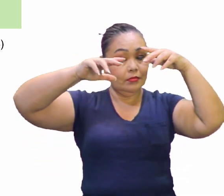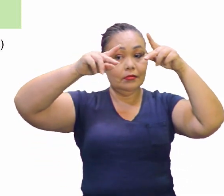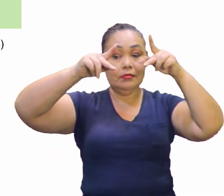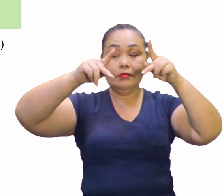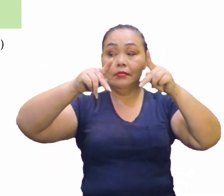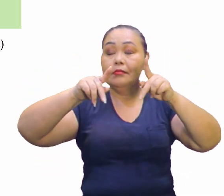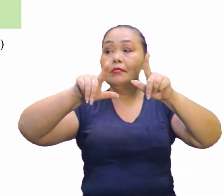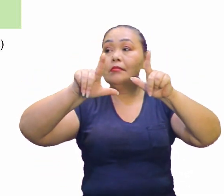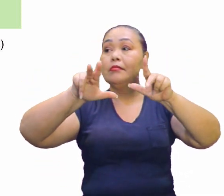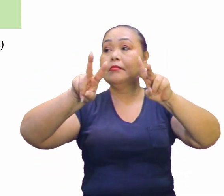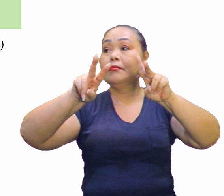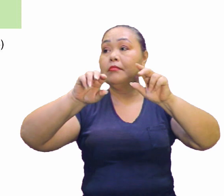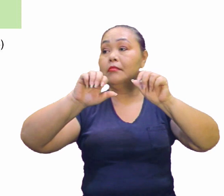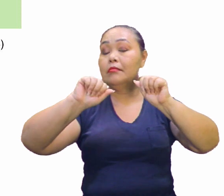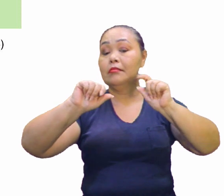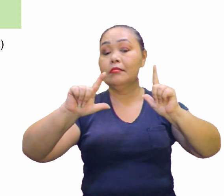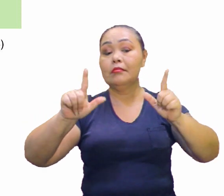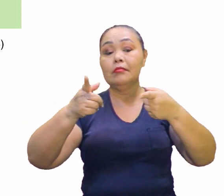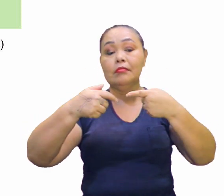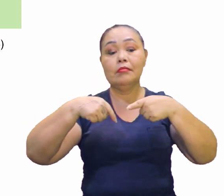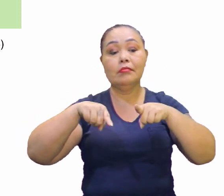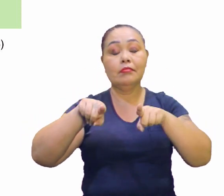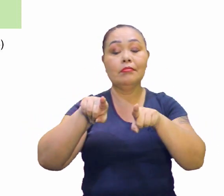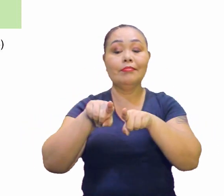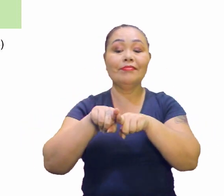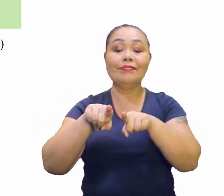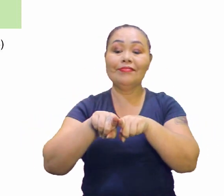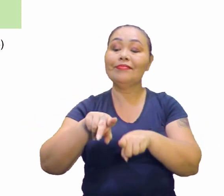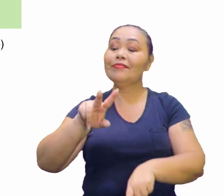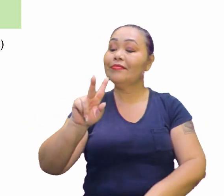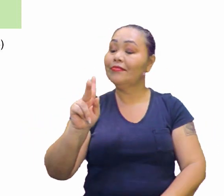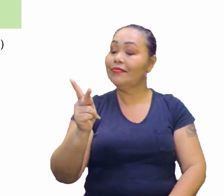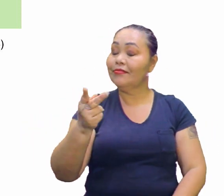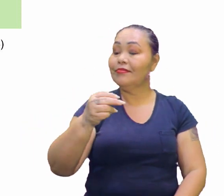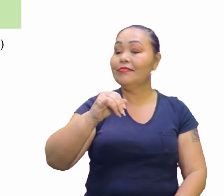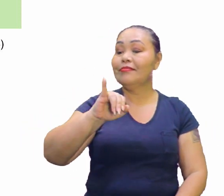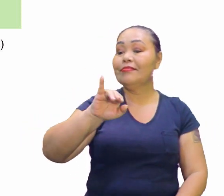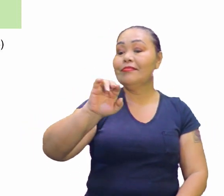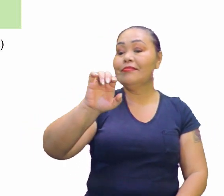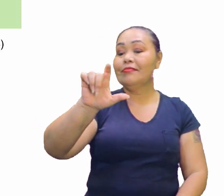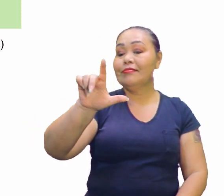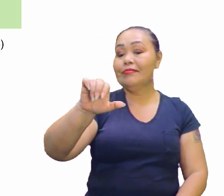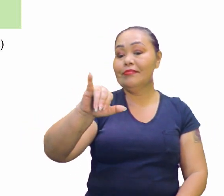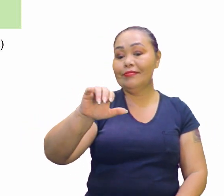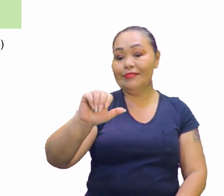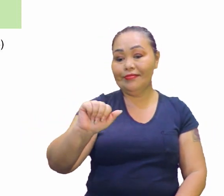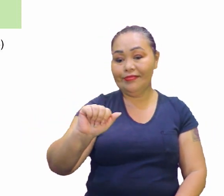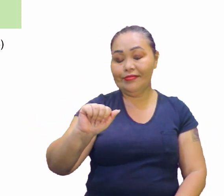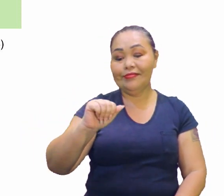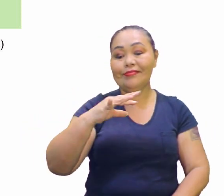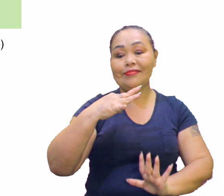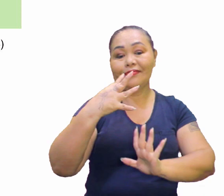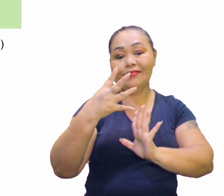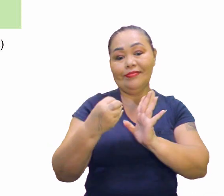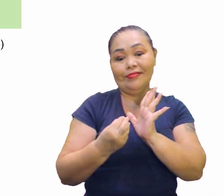e também ela é chamada de ileia amazônica. Ela é uma floresta